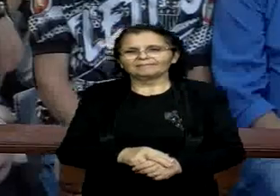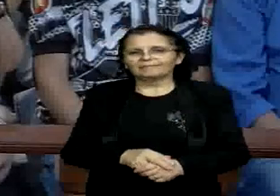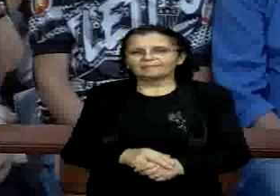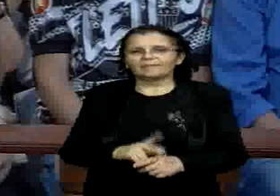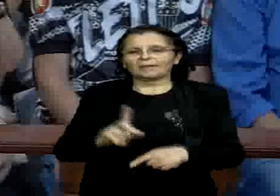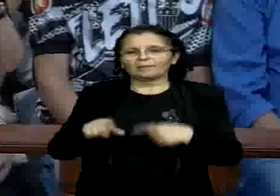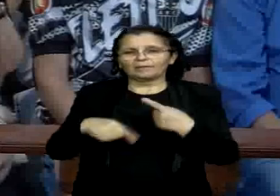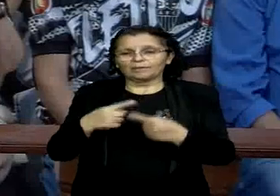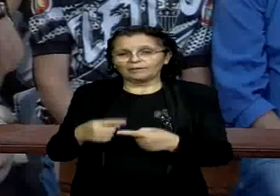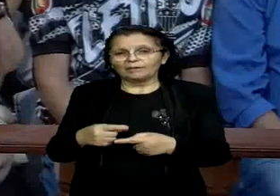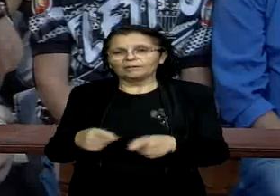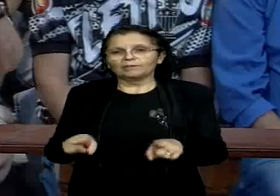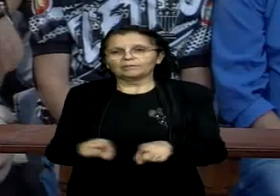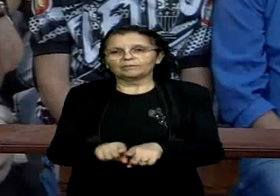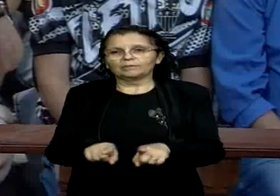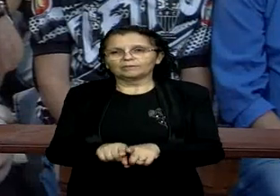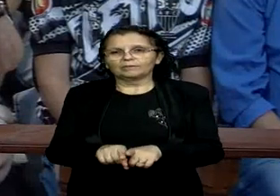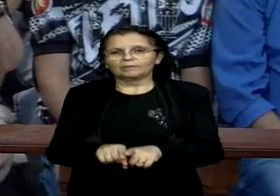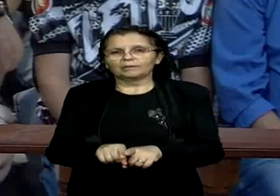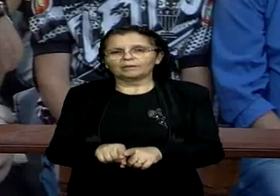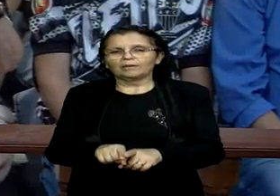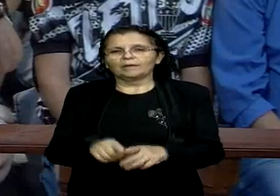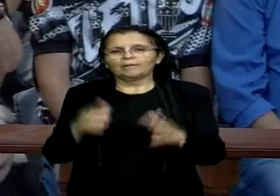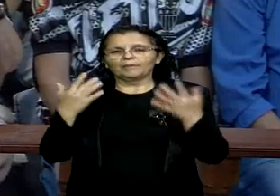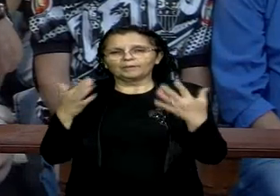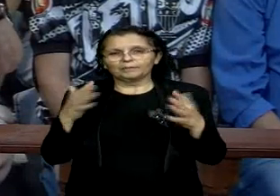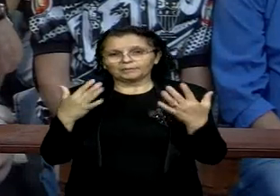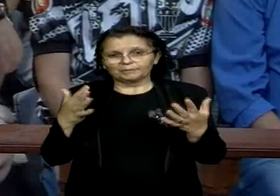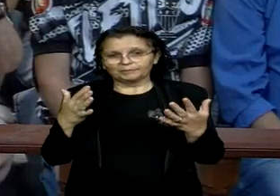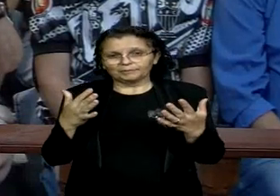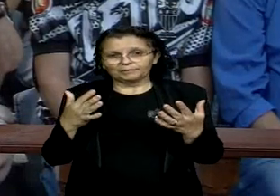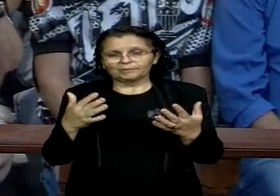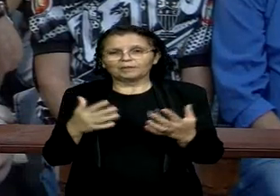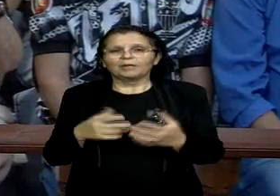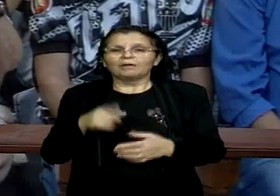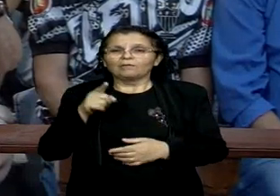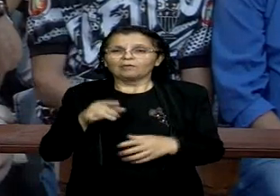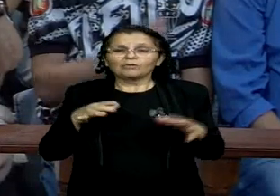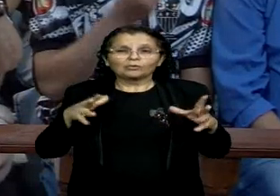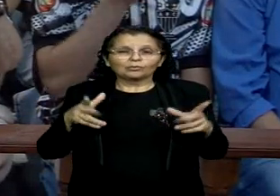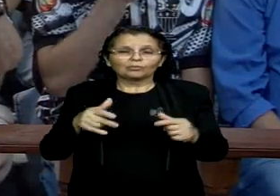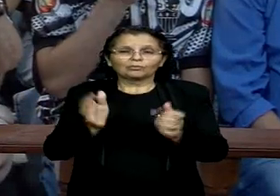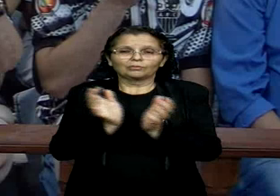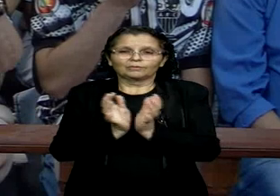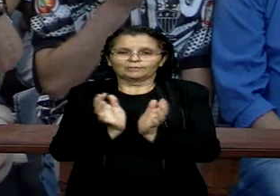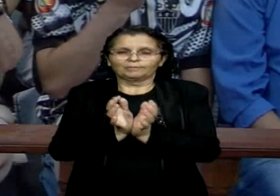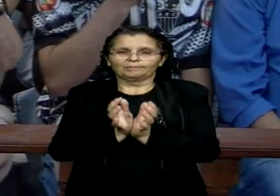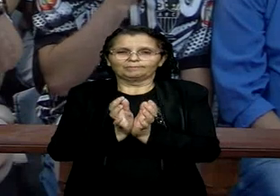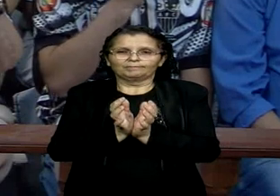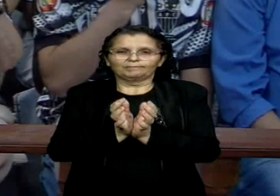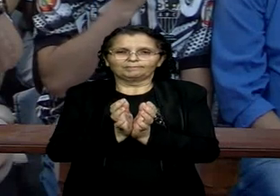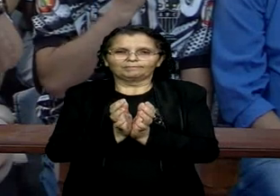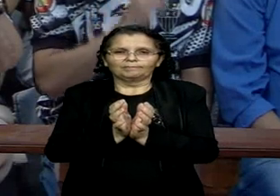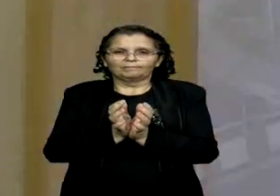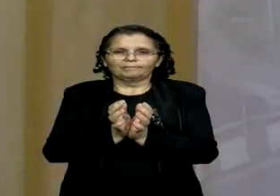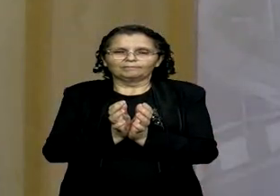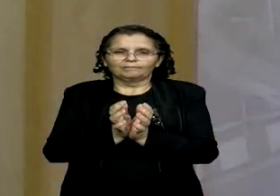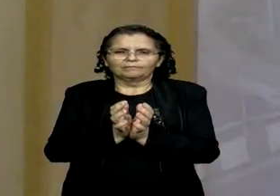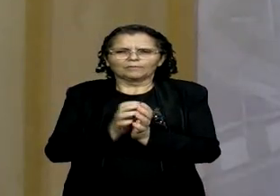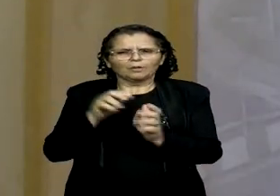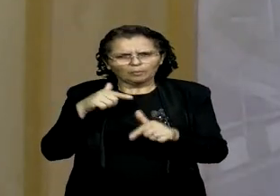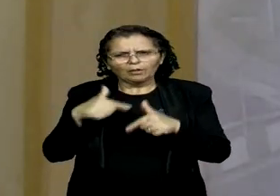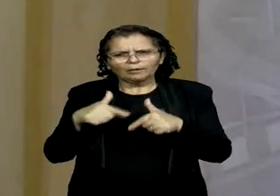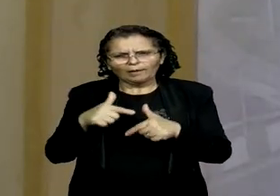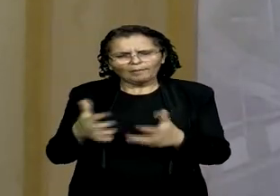Após a minha fala aqui, ser bem breve. Então, parabéns, Erivelto, você e toda a sua equipe, e pelo